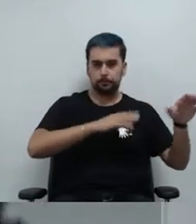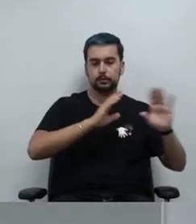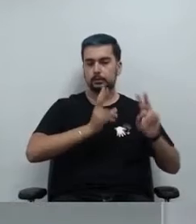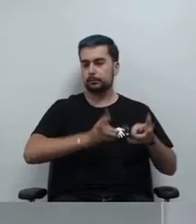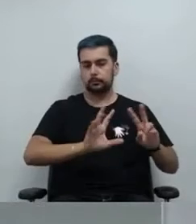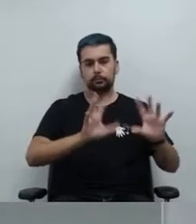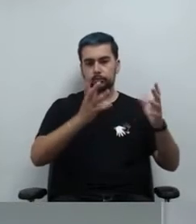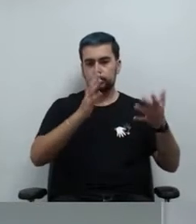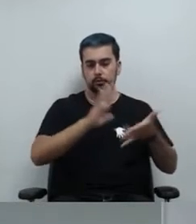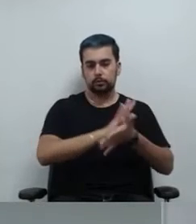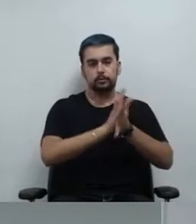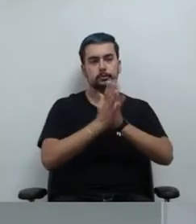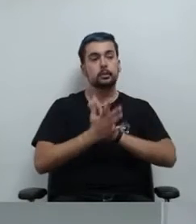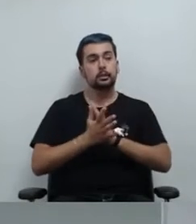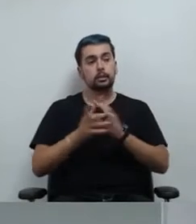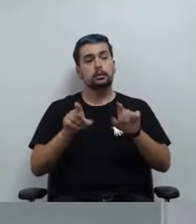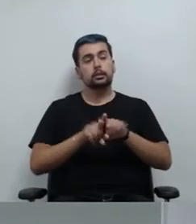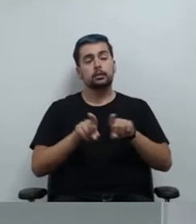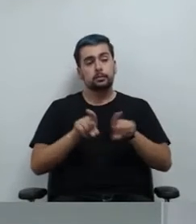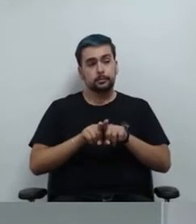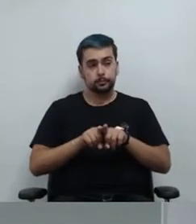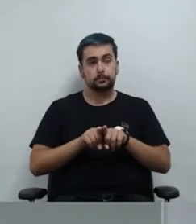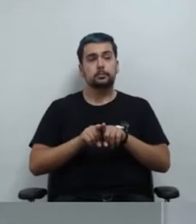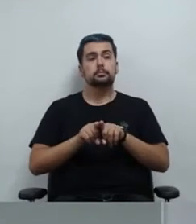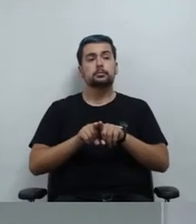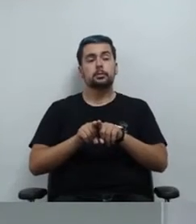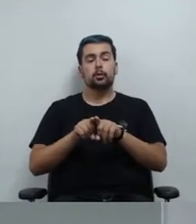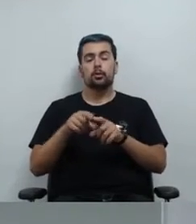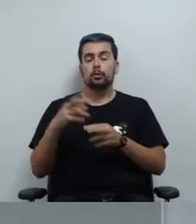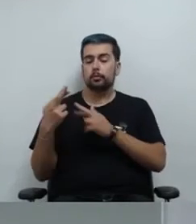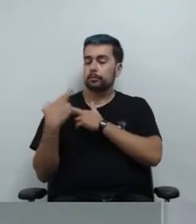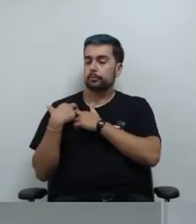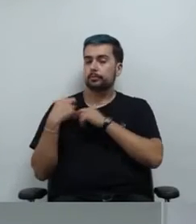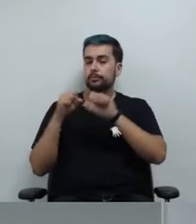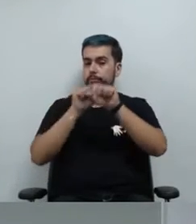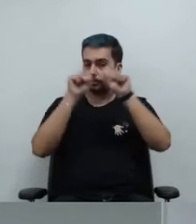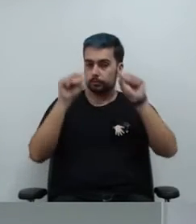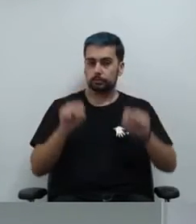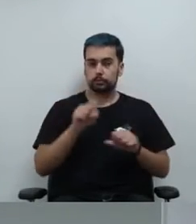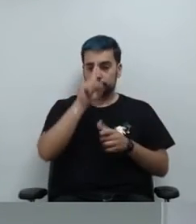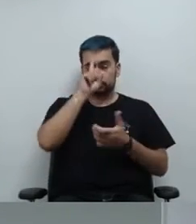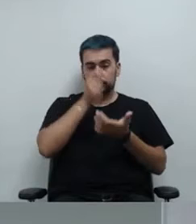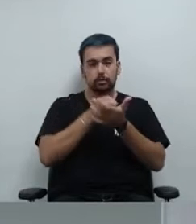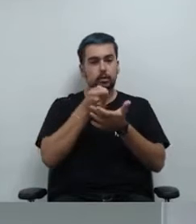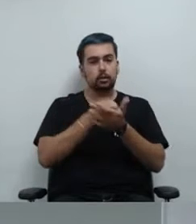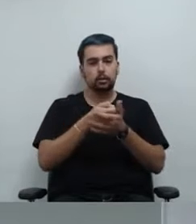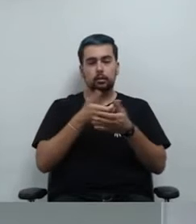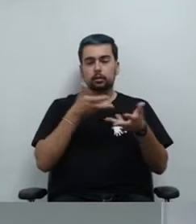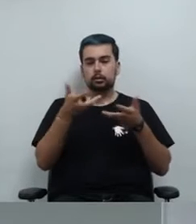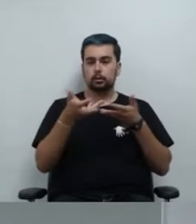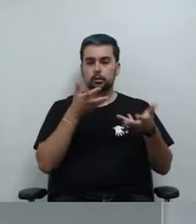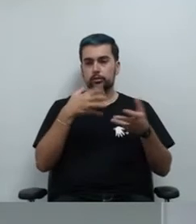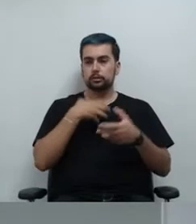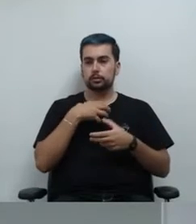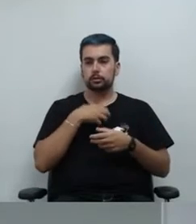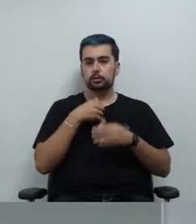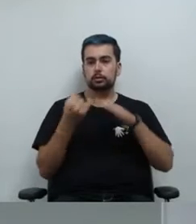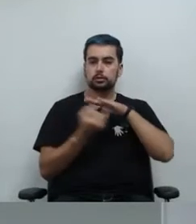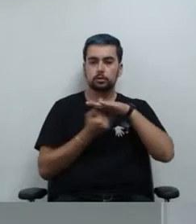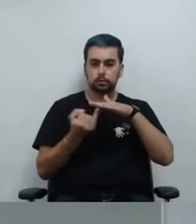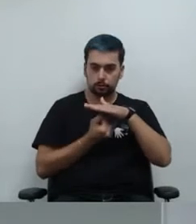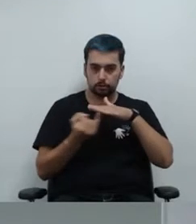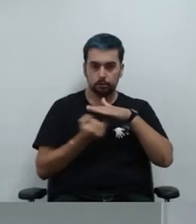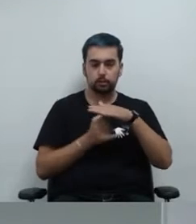necessidade de um cargo para planejar, sistematizar, reforçar essa atuação de maneira institucional e